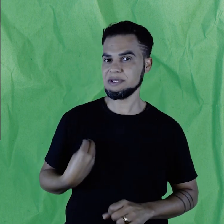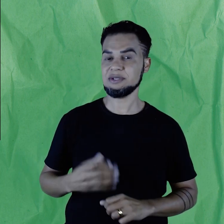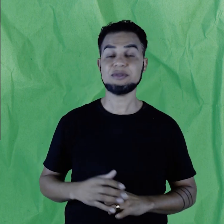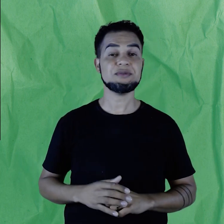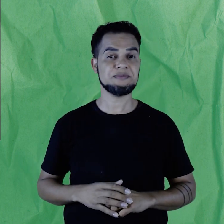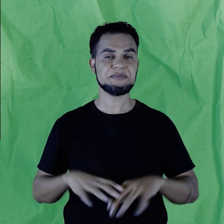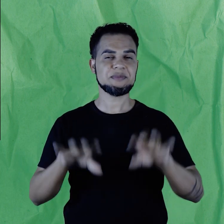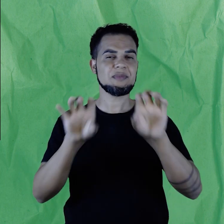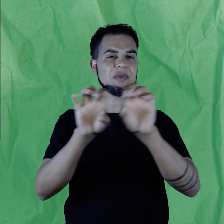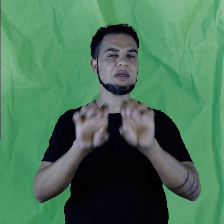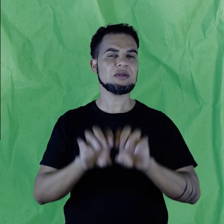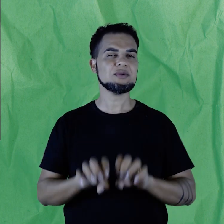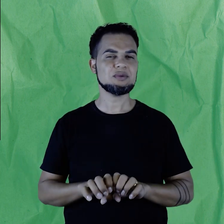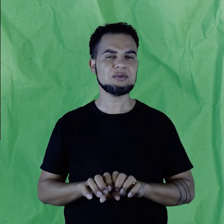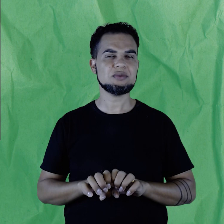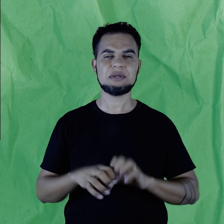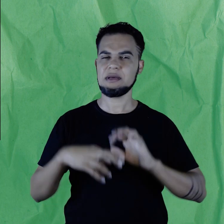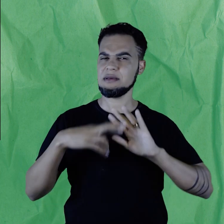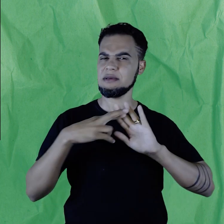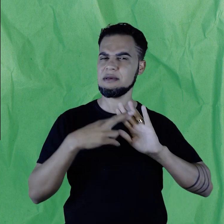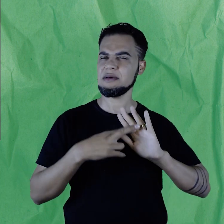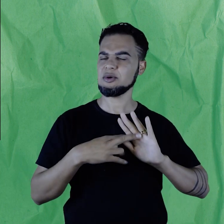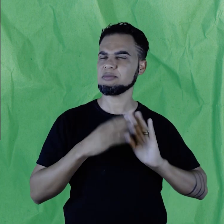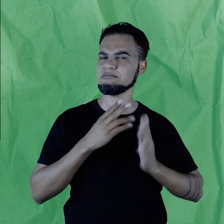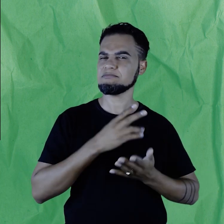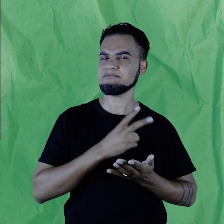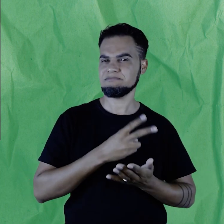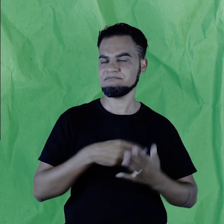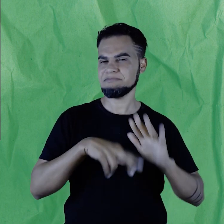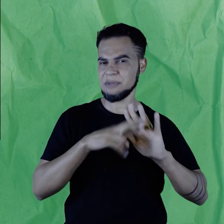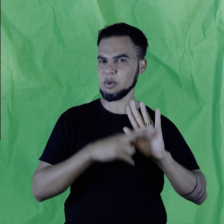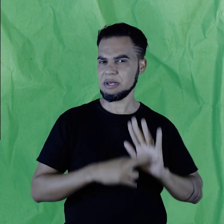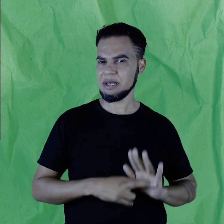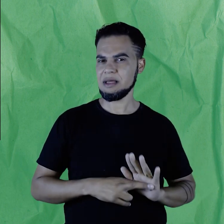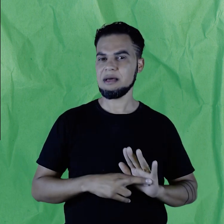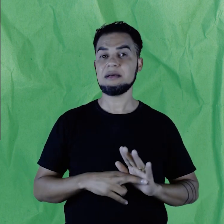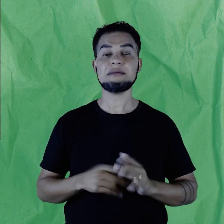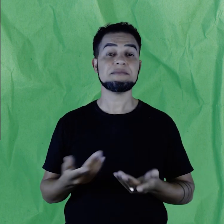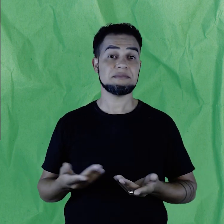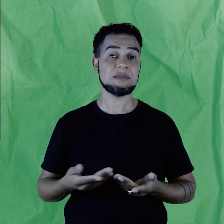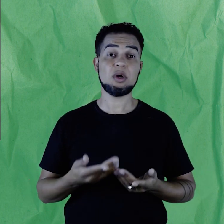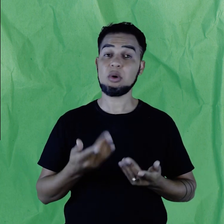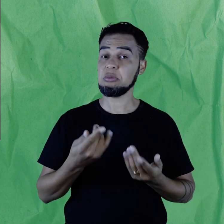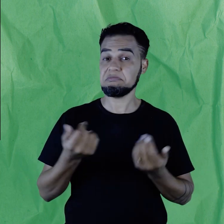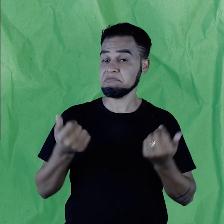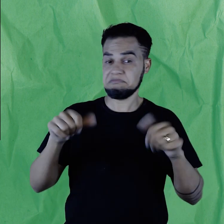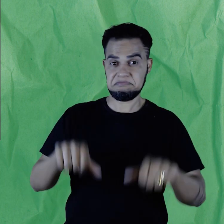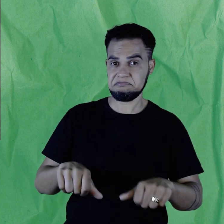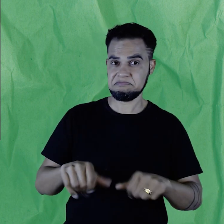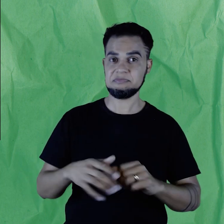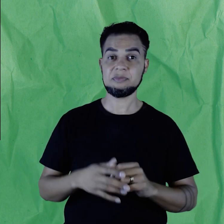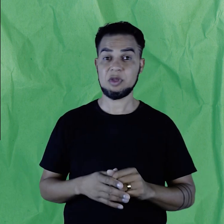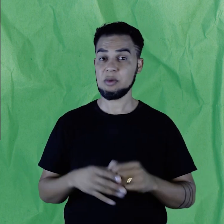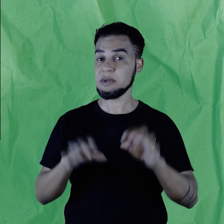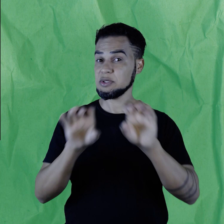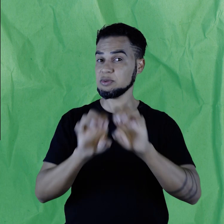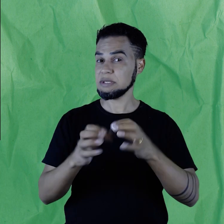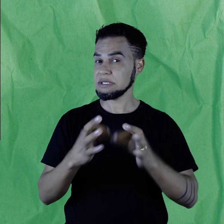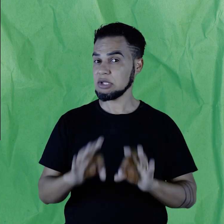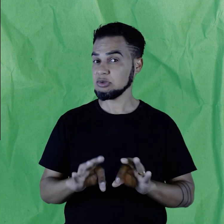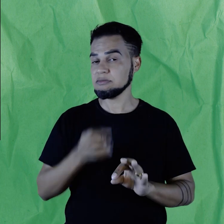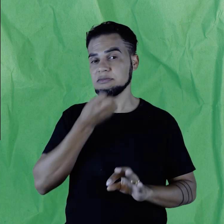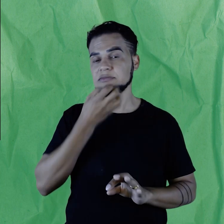inexistente, uma estrutura sintática regular, uma estrutura sintática deficitária, uma